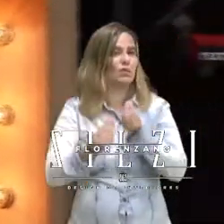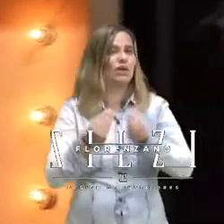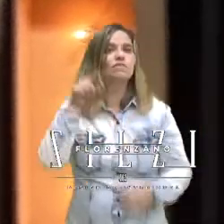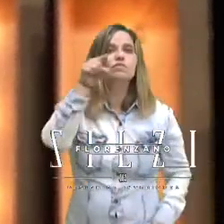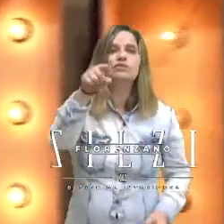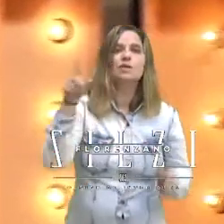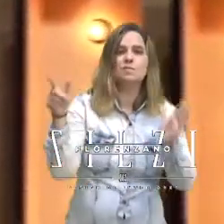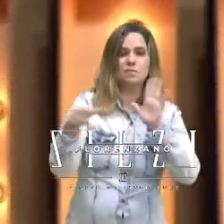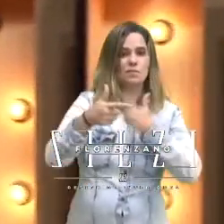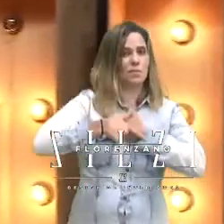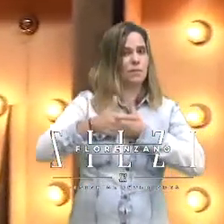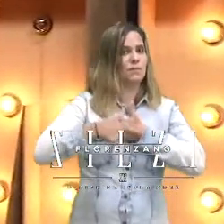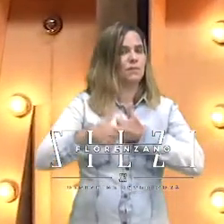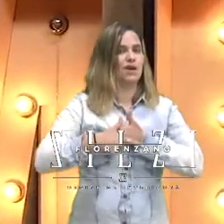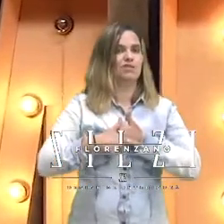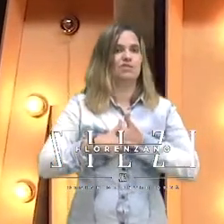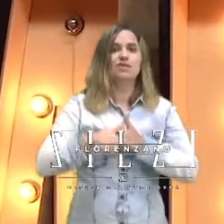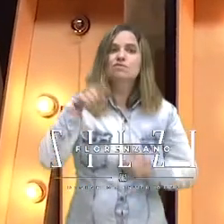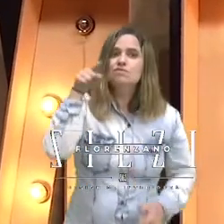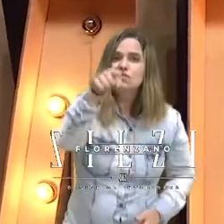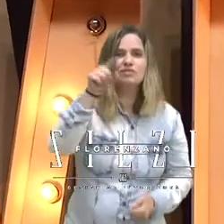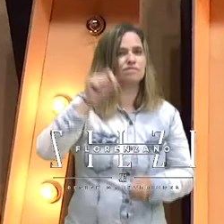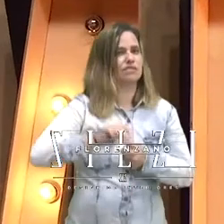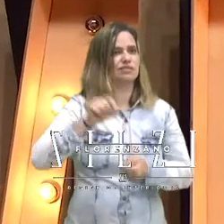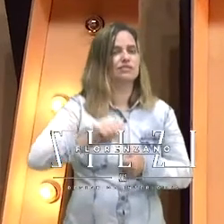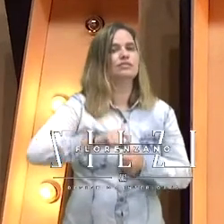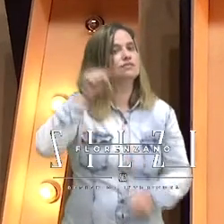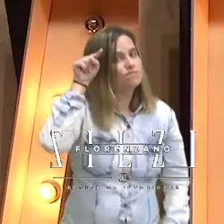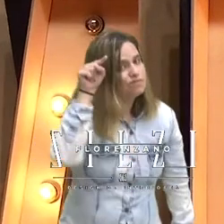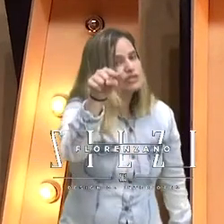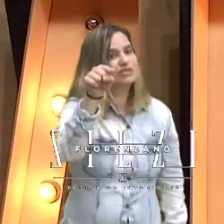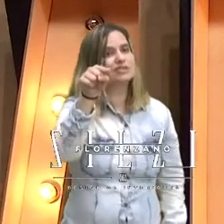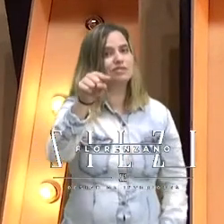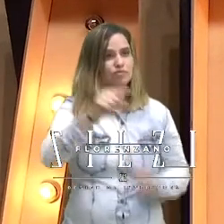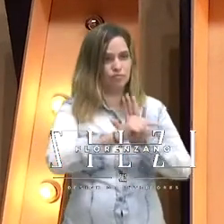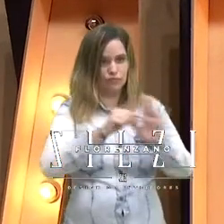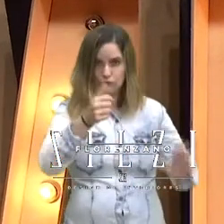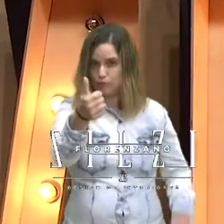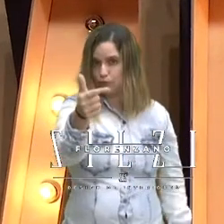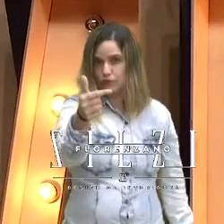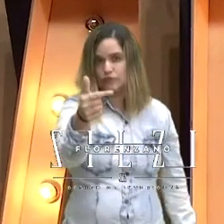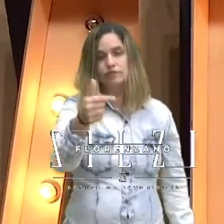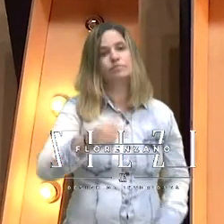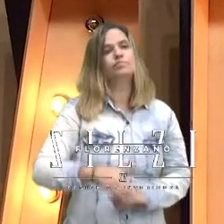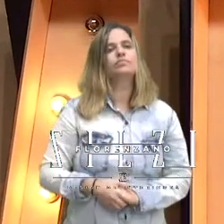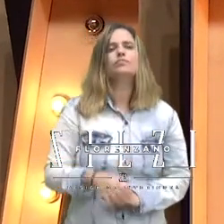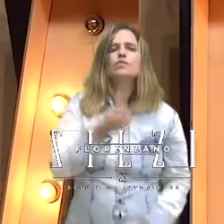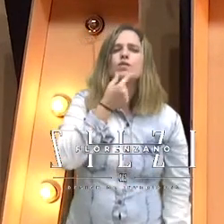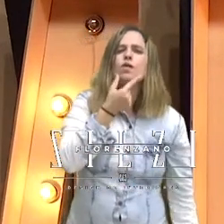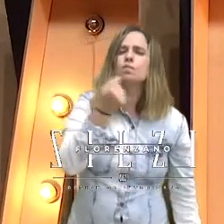Temos que lutar contra essa ideologia. Olha o que diz o versículo 12: um homem sozinho pode ser